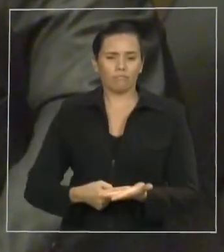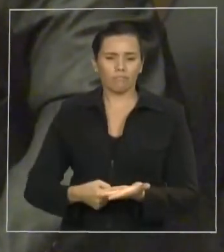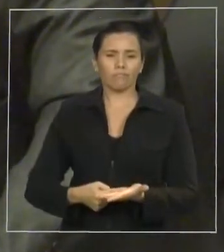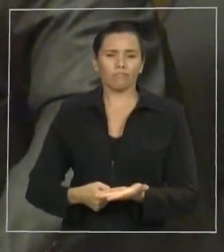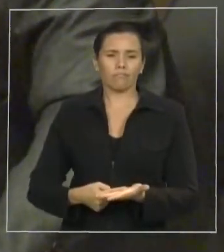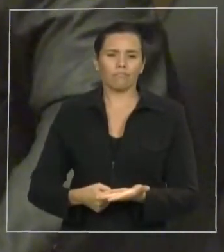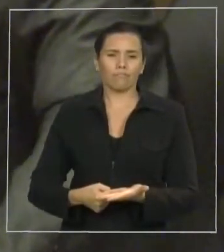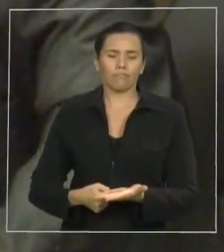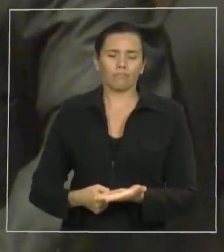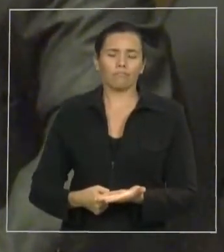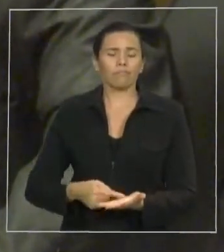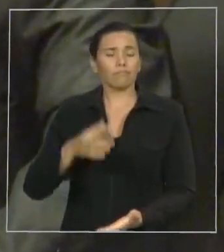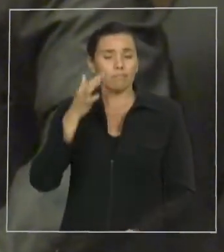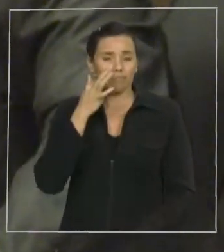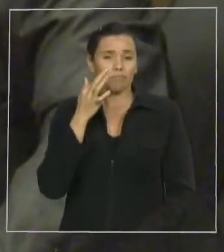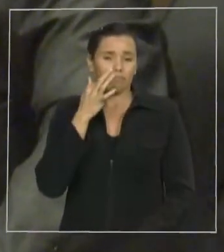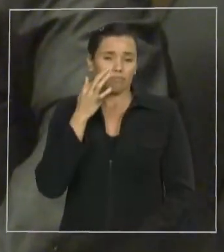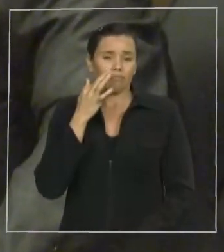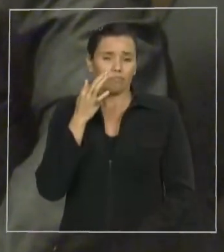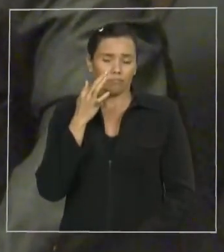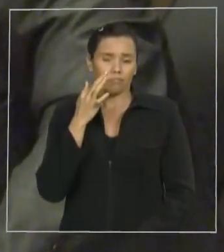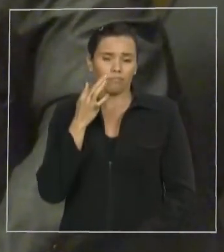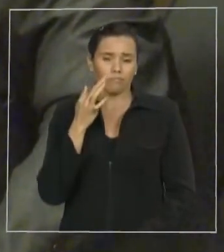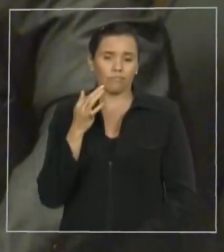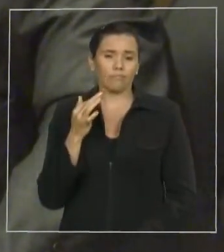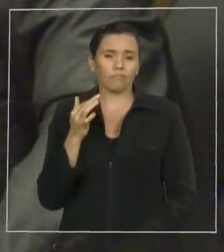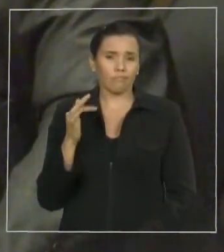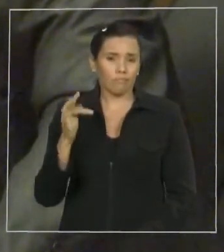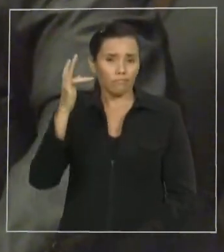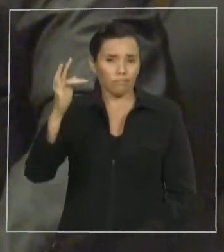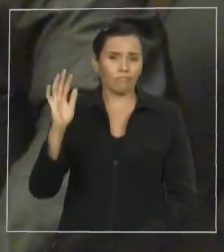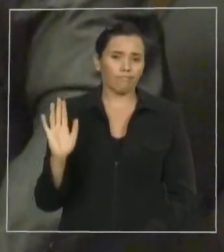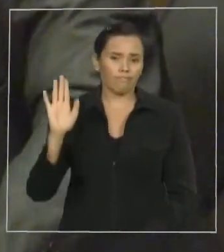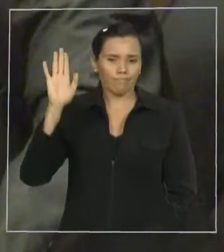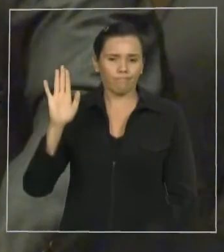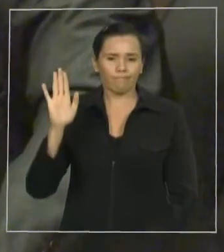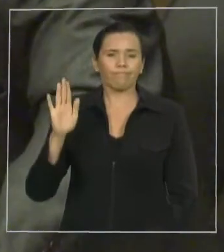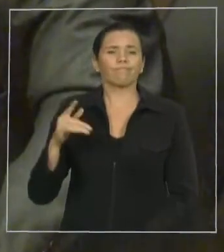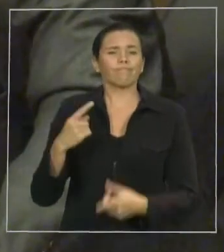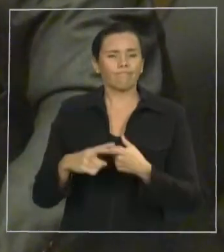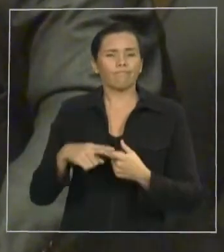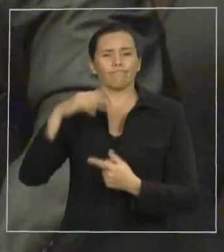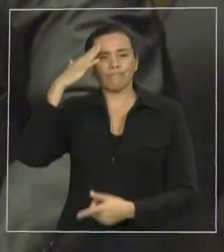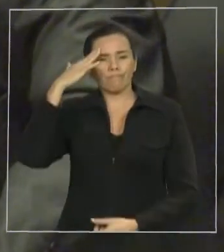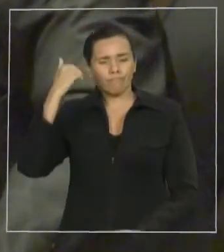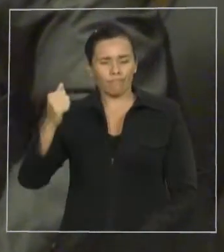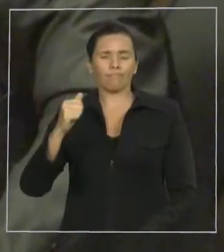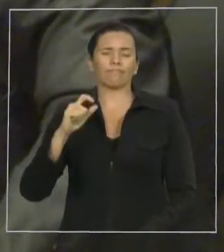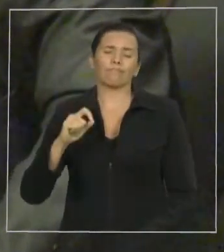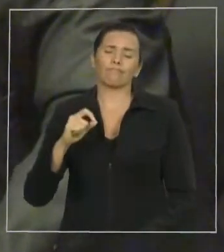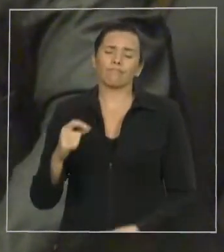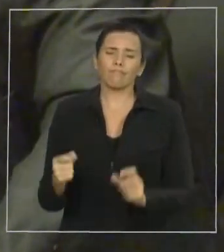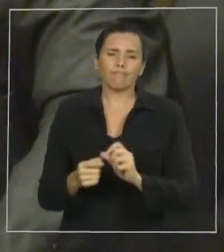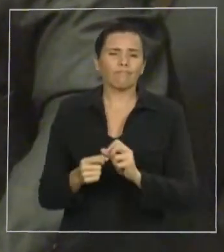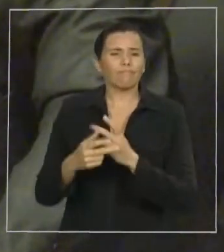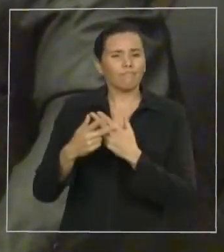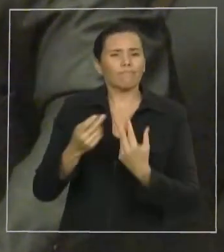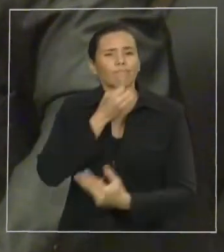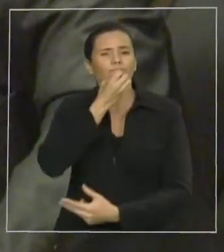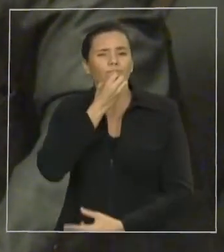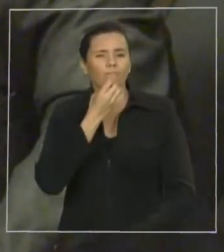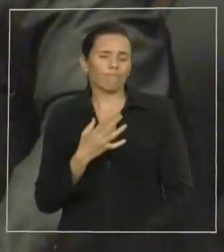governador Flávio Dino, sabendo e pontuando que o governo tem feito conquistas históricas para o nosso Estado. Eu